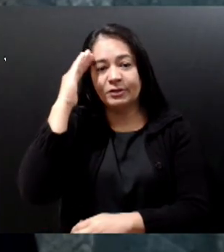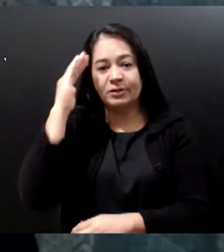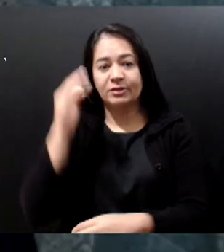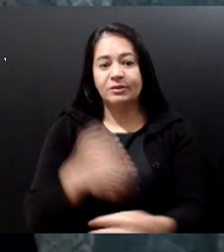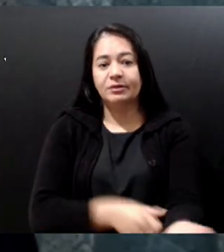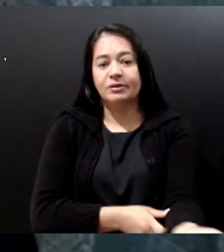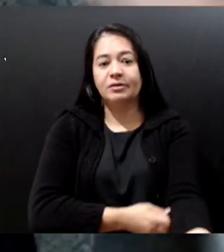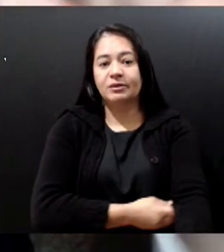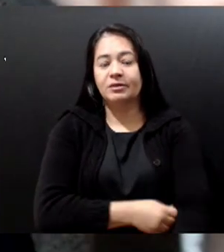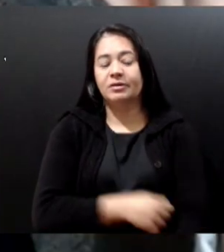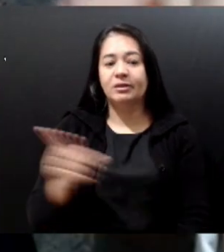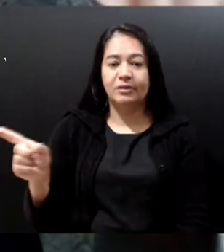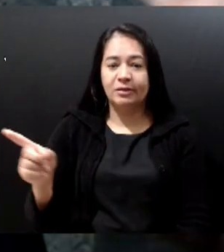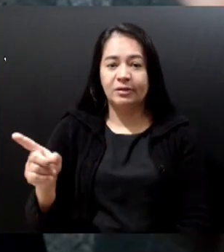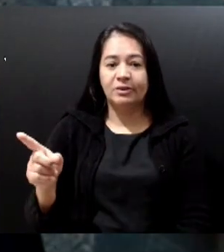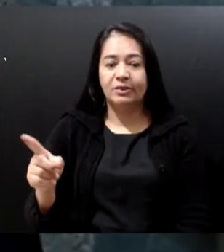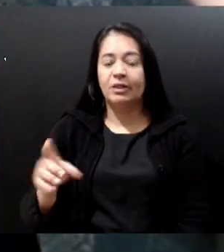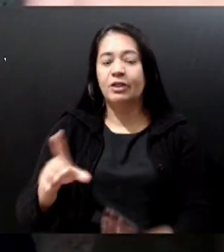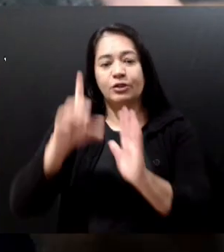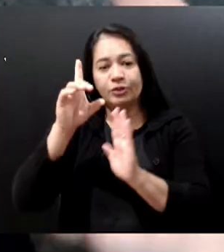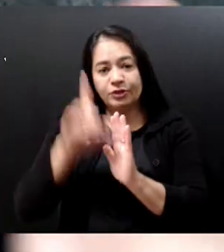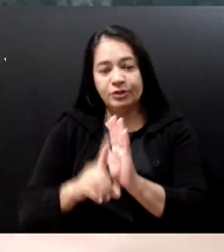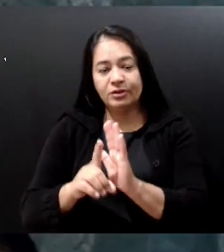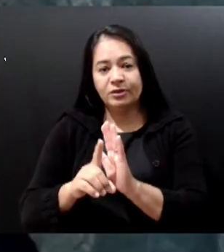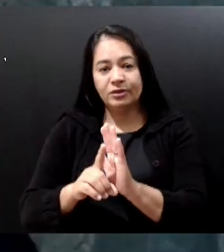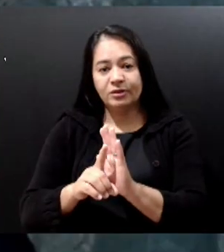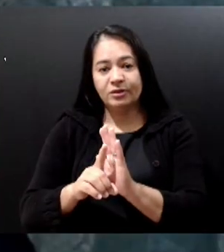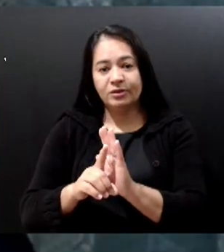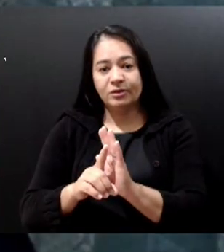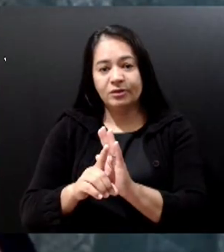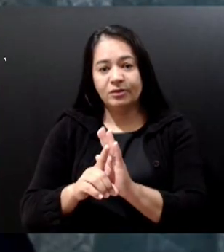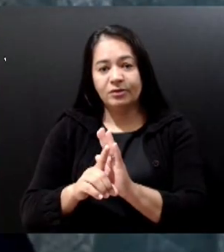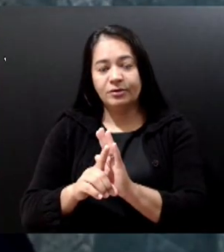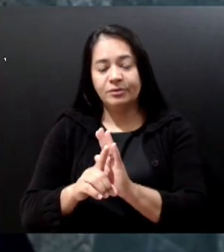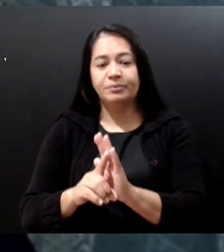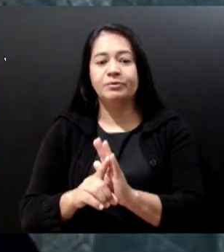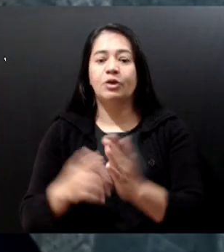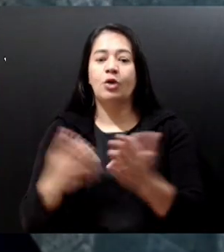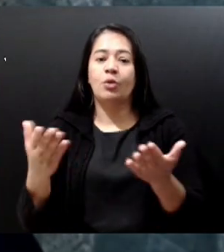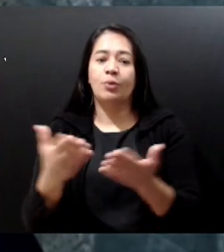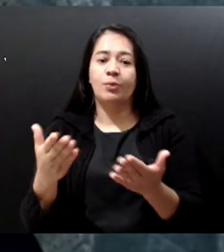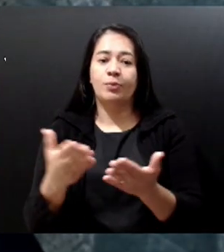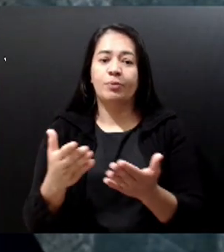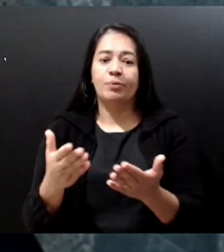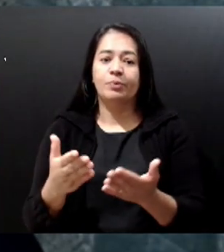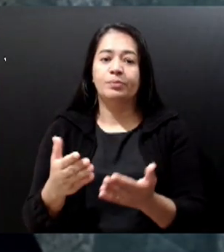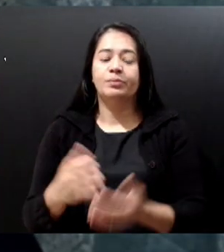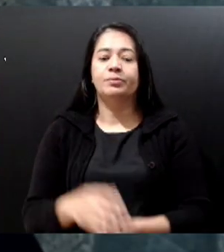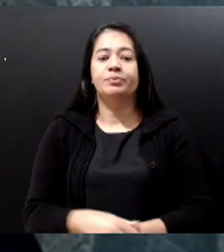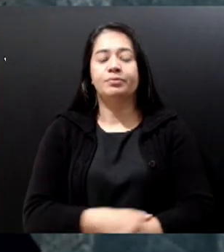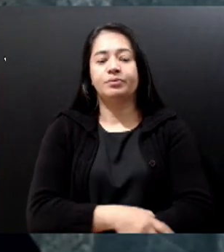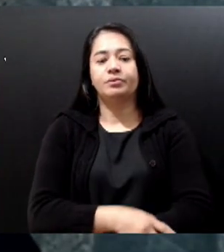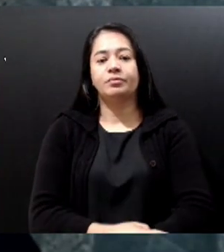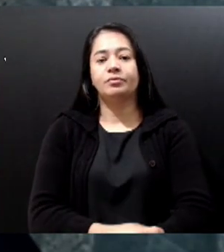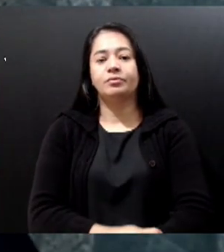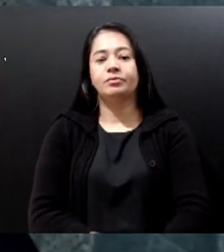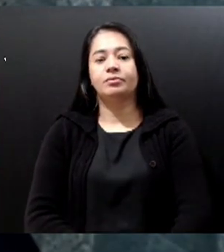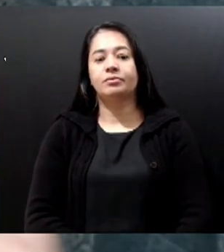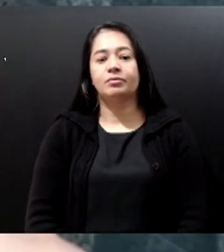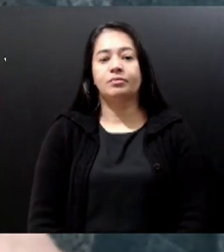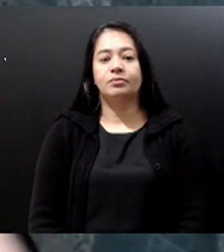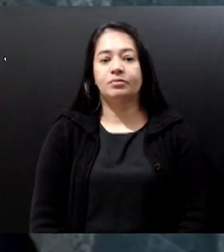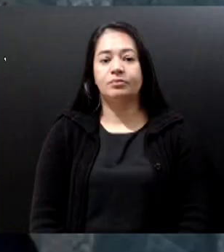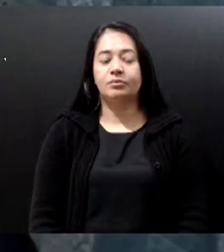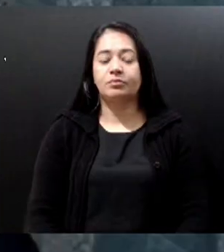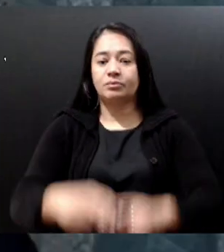teria o direito de ficar até terminar o processo. E hoje, o nome do filho da Cassaela é Francisco,